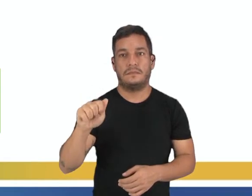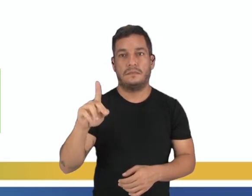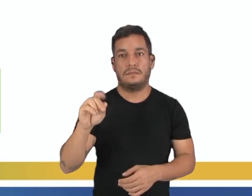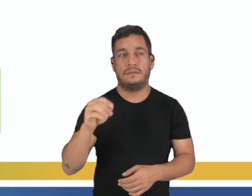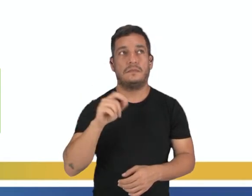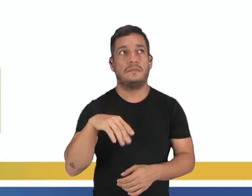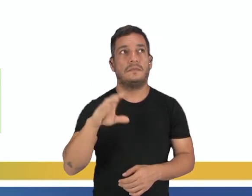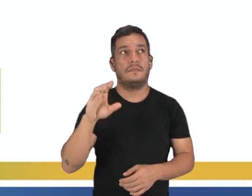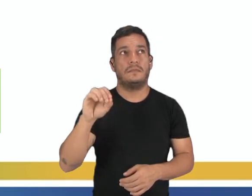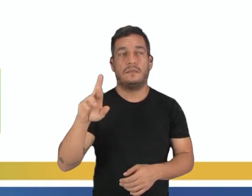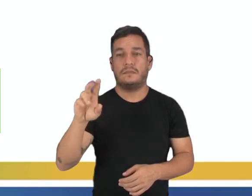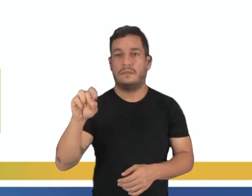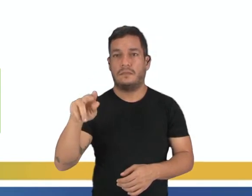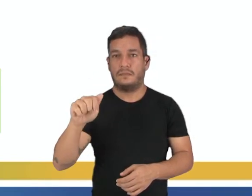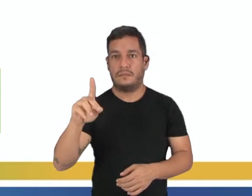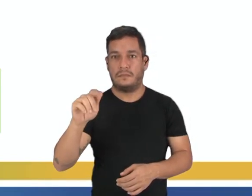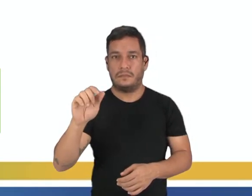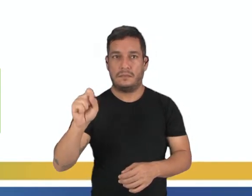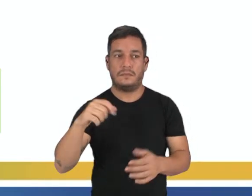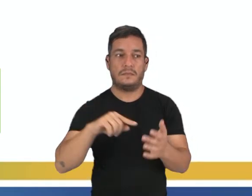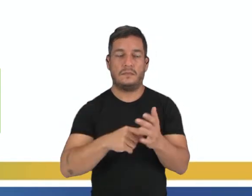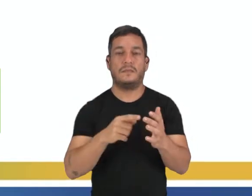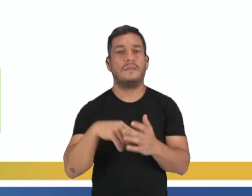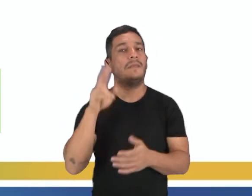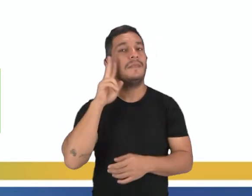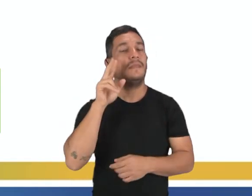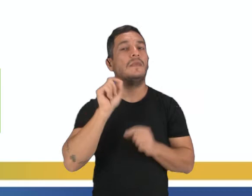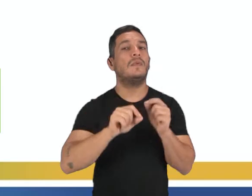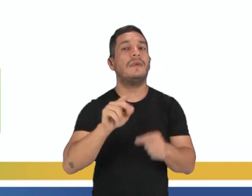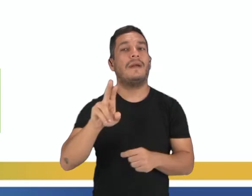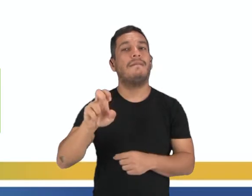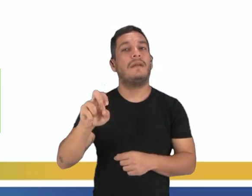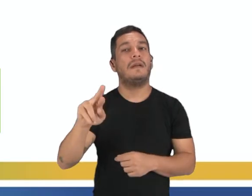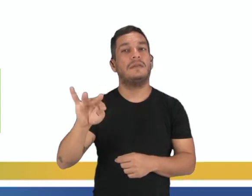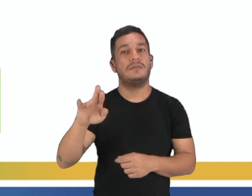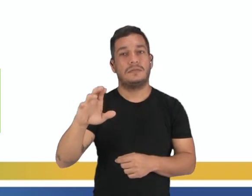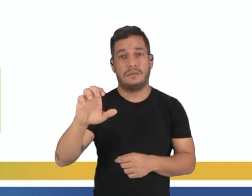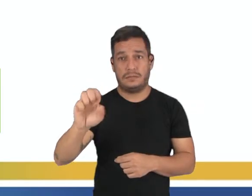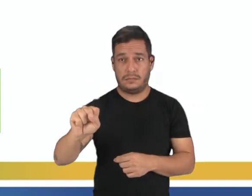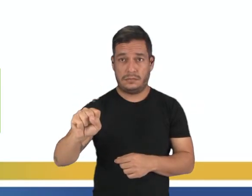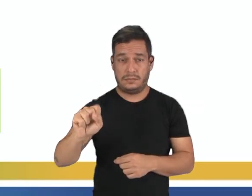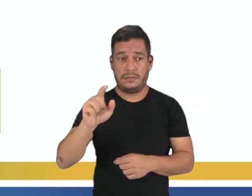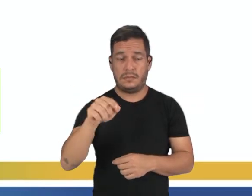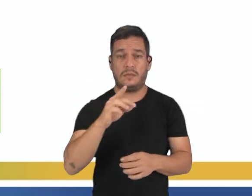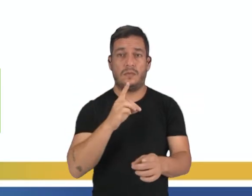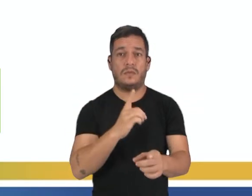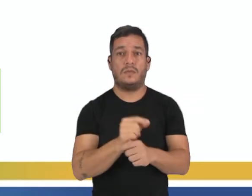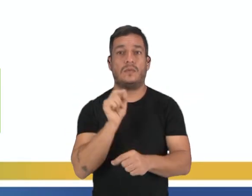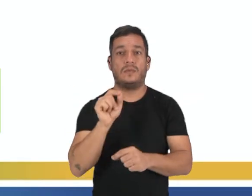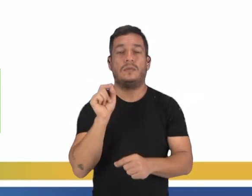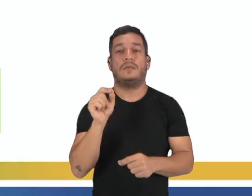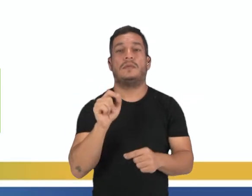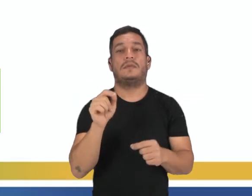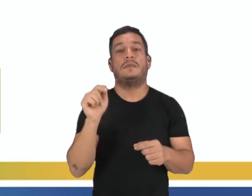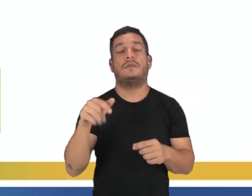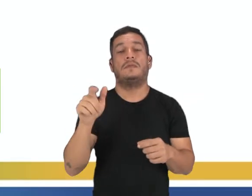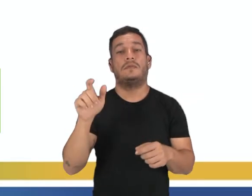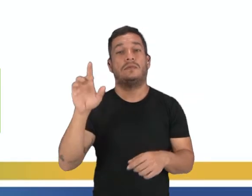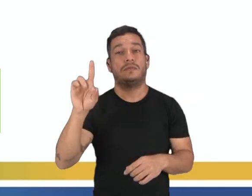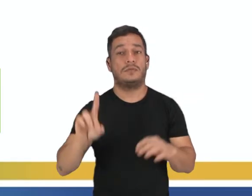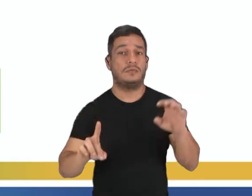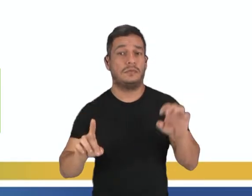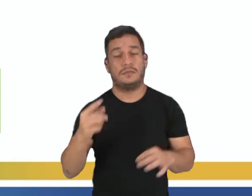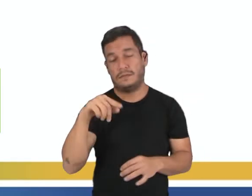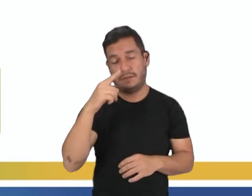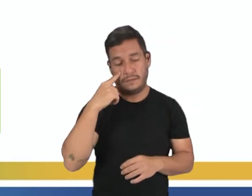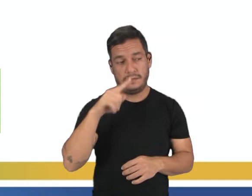as coordenadas desse ponto. Então, lembra aí, ó, o que são vértices? Vértices são o encontro dos lados, né? Observe aí